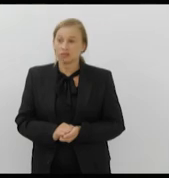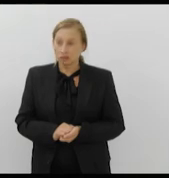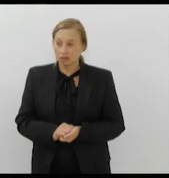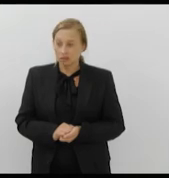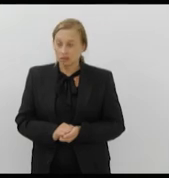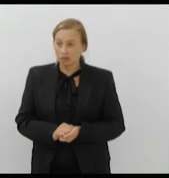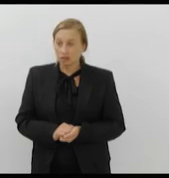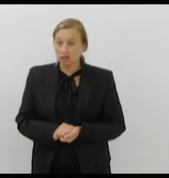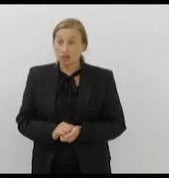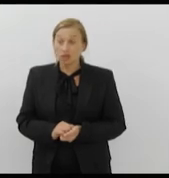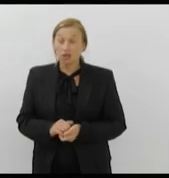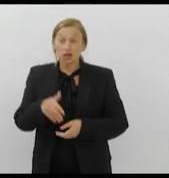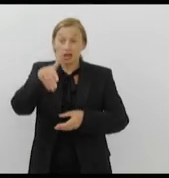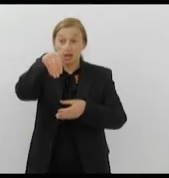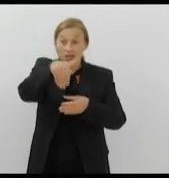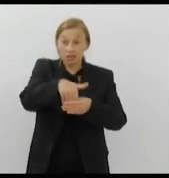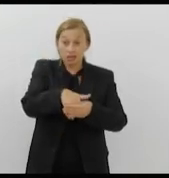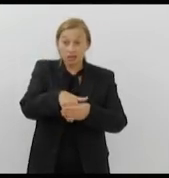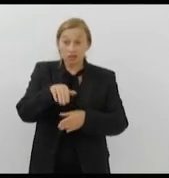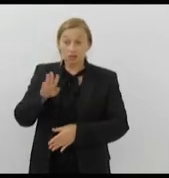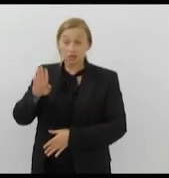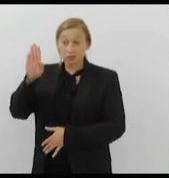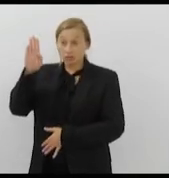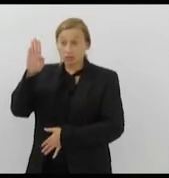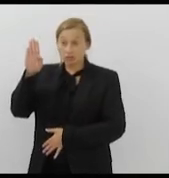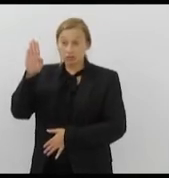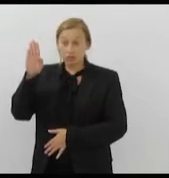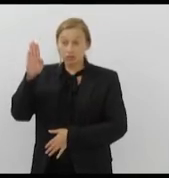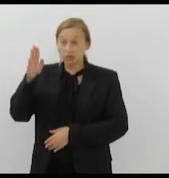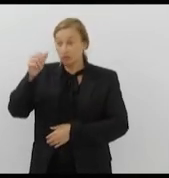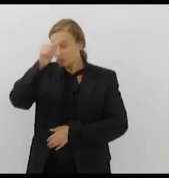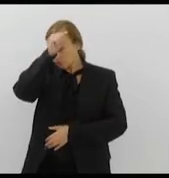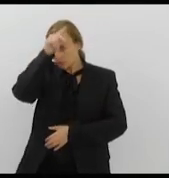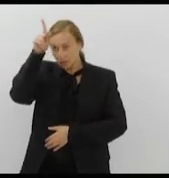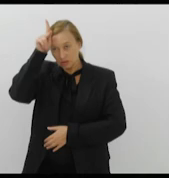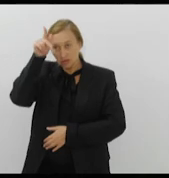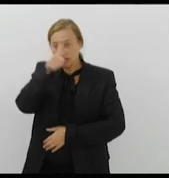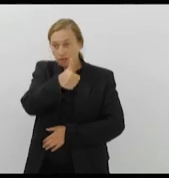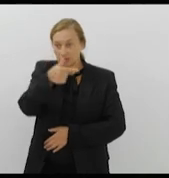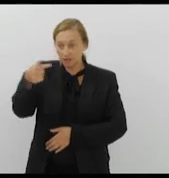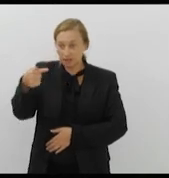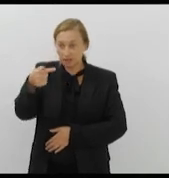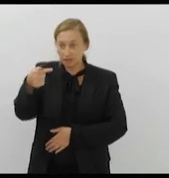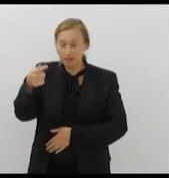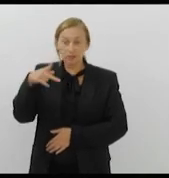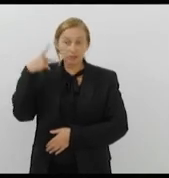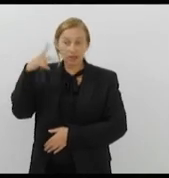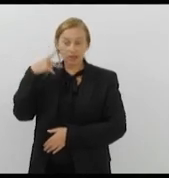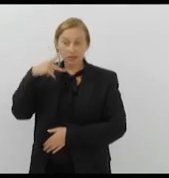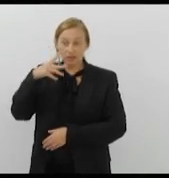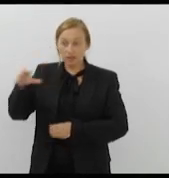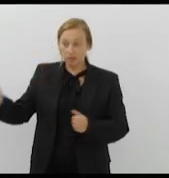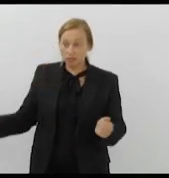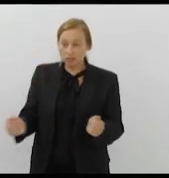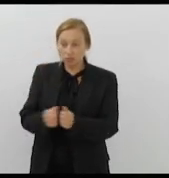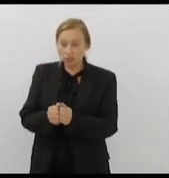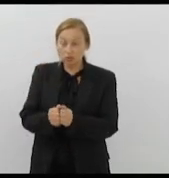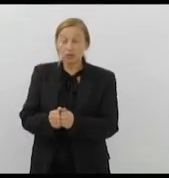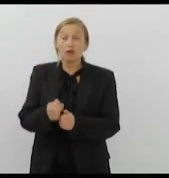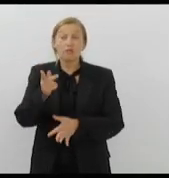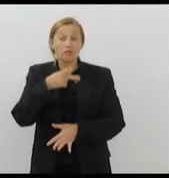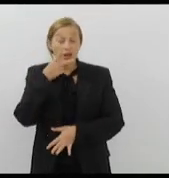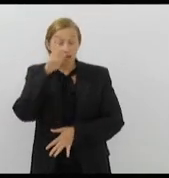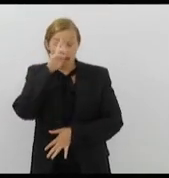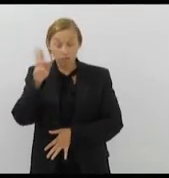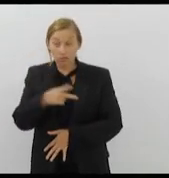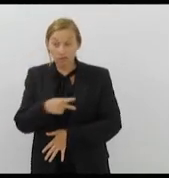as eleições municipais, com 17 parlamentares participando da mesma. Dito isso, e